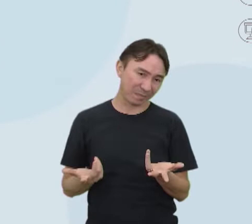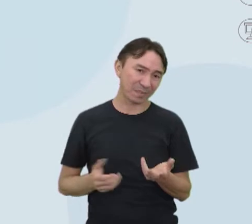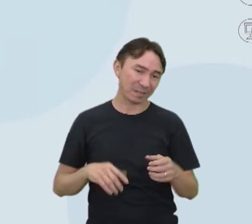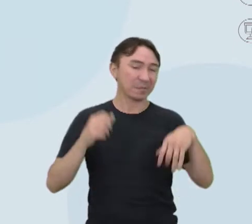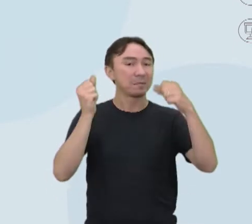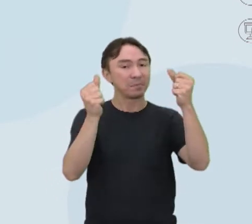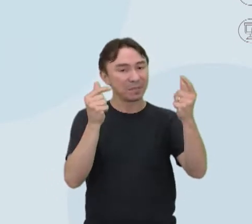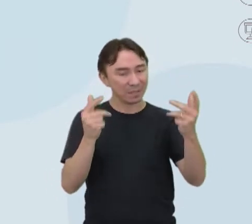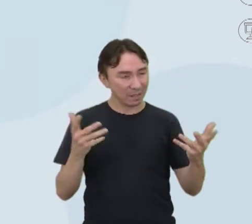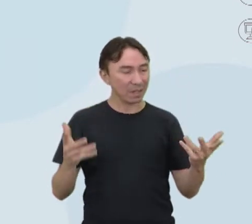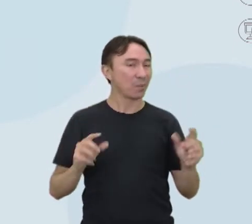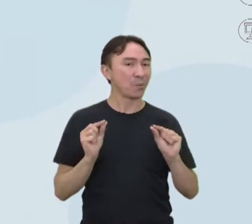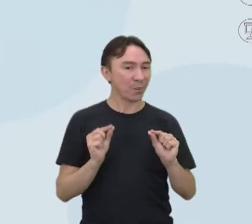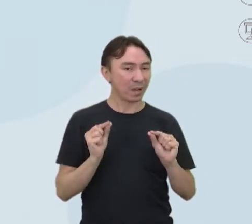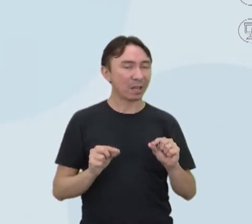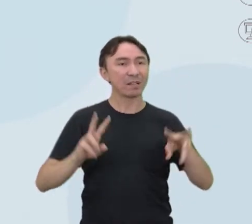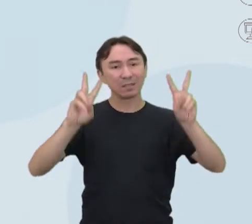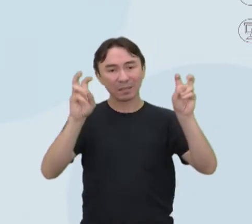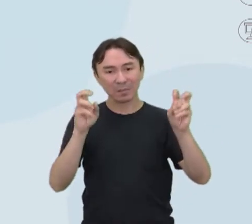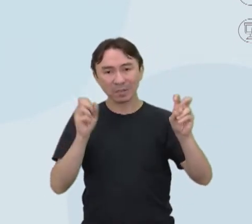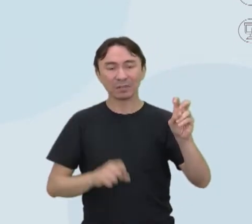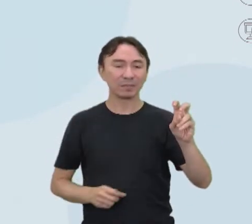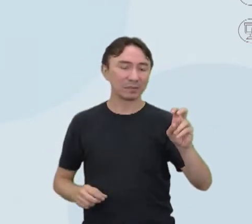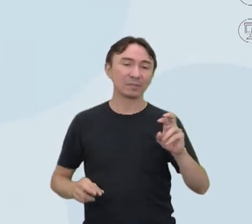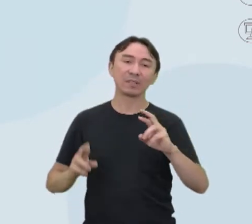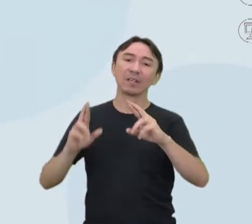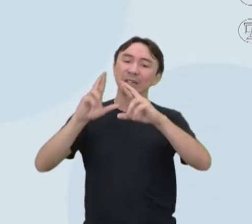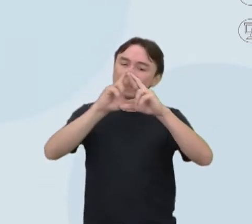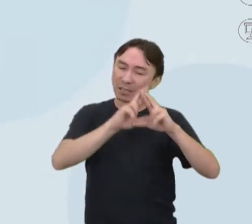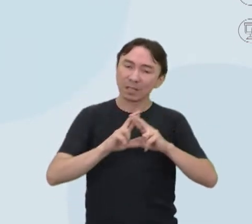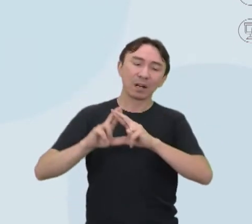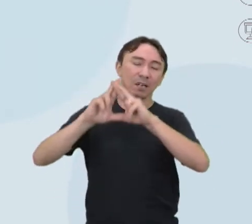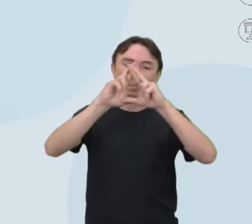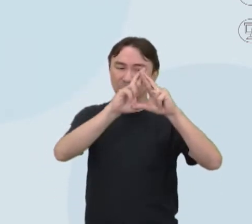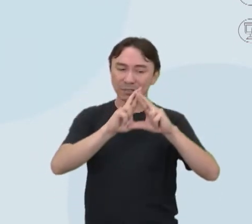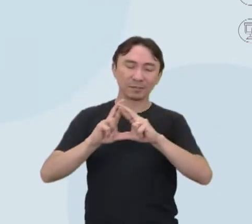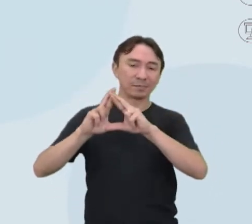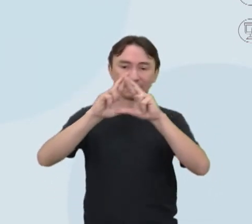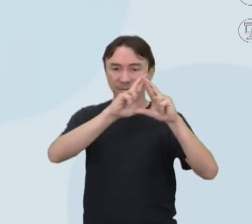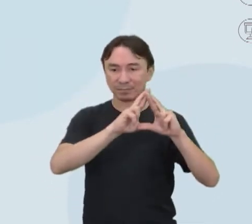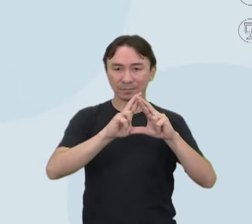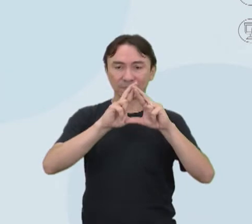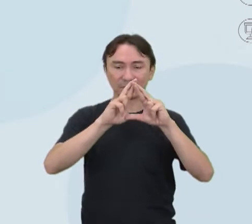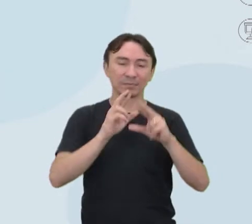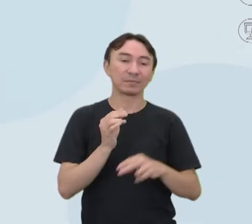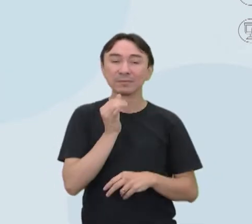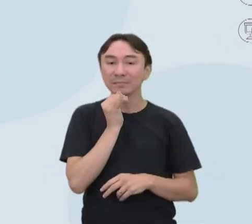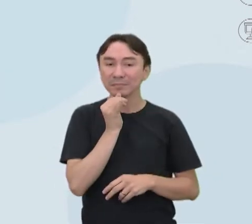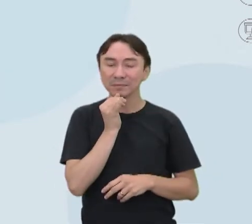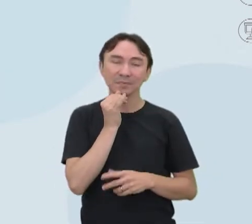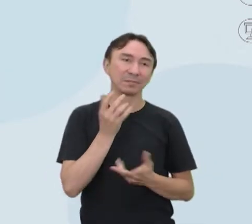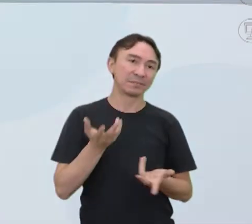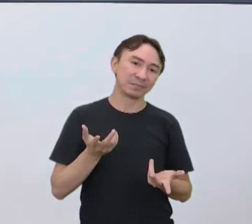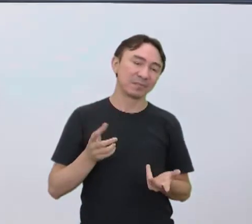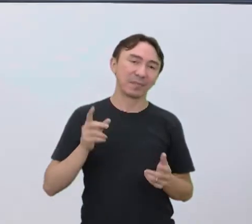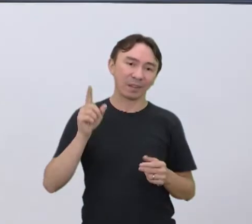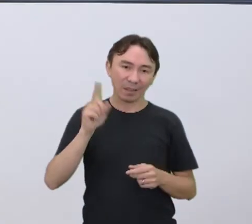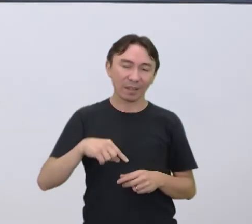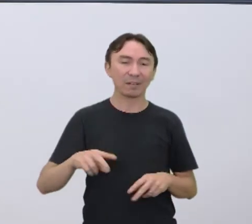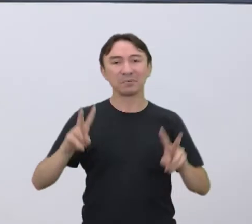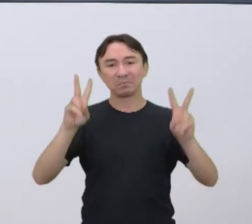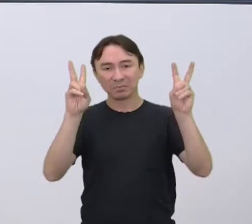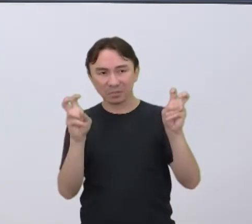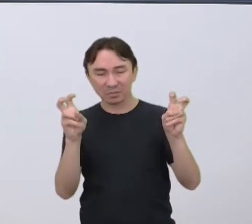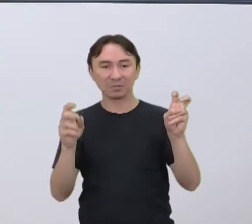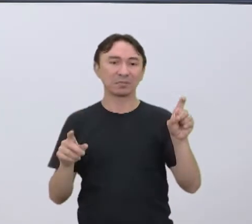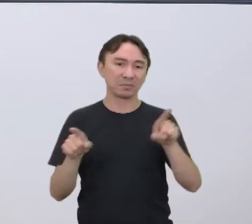tratar sobre reciclagem. Aí você pôs na descrição a É isso, reciclagem. tá? É como se fosse aqui, Perfeito. na minha simplicidade aqui, como se fosse um título, tá? E um